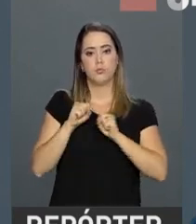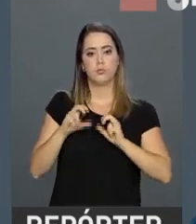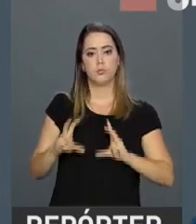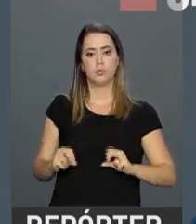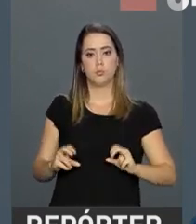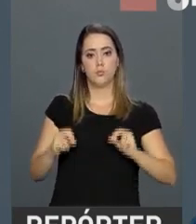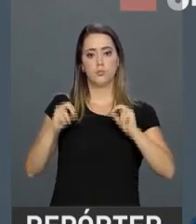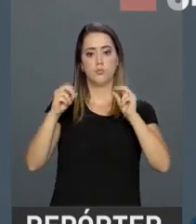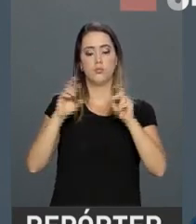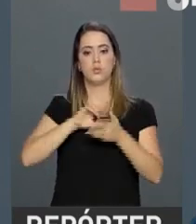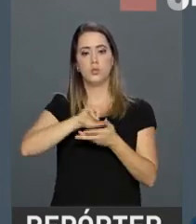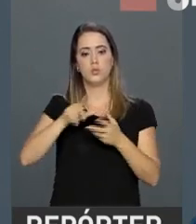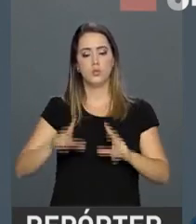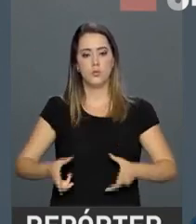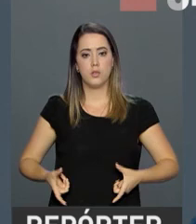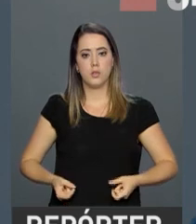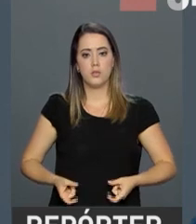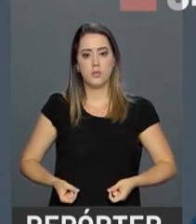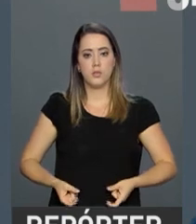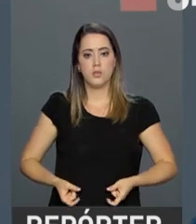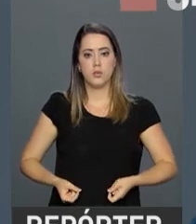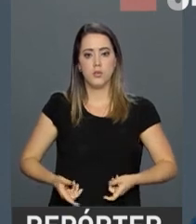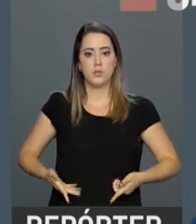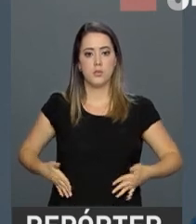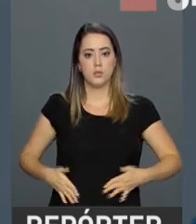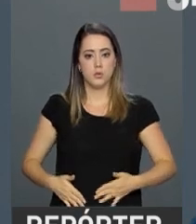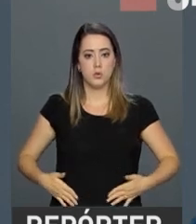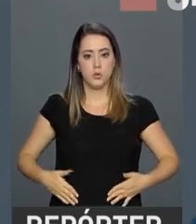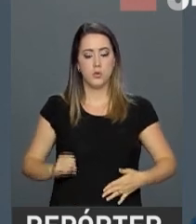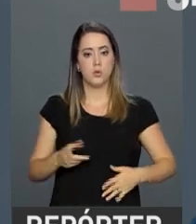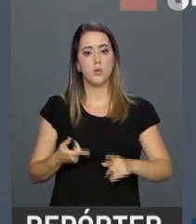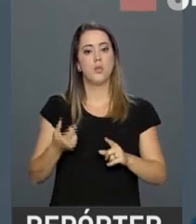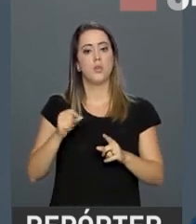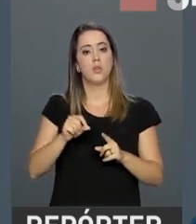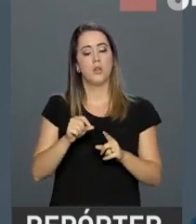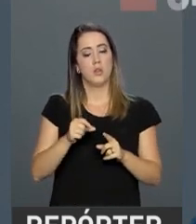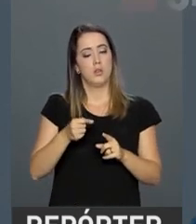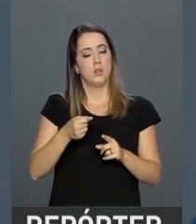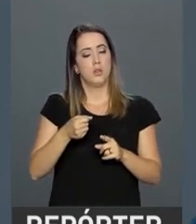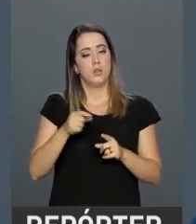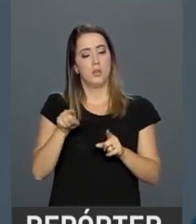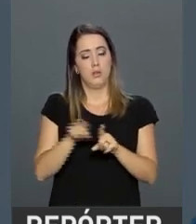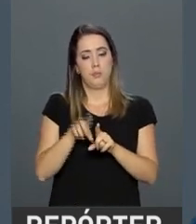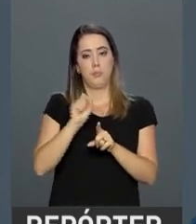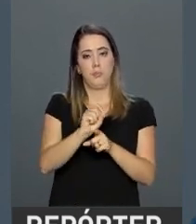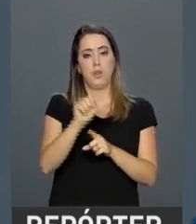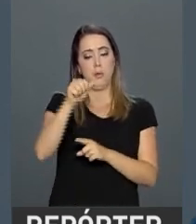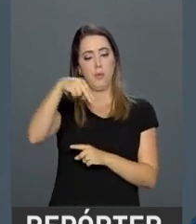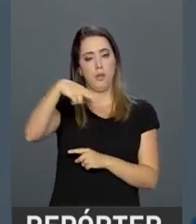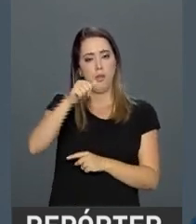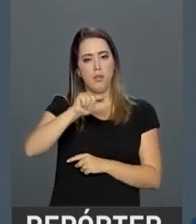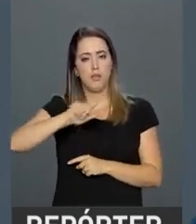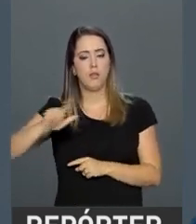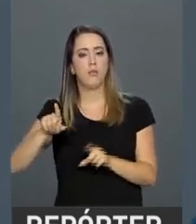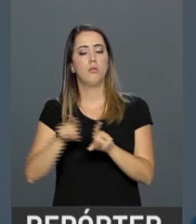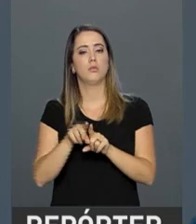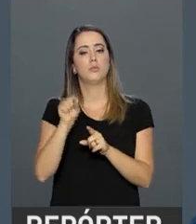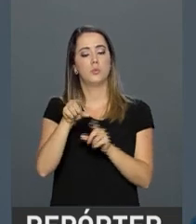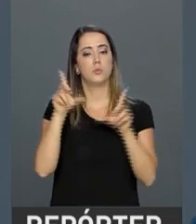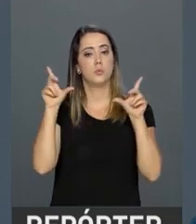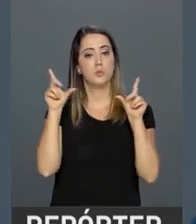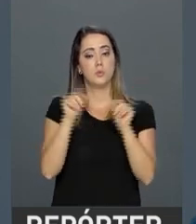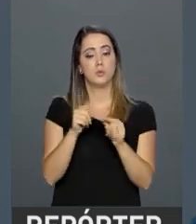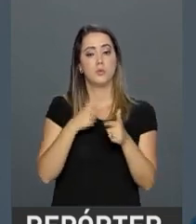vários tipos de cânceres como do colo de útero nas mulheres o câncer anal para diminuir essa incidência devem ser